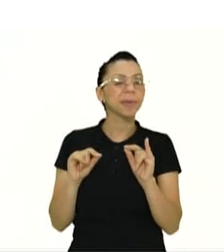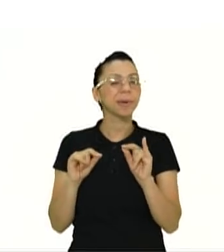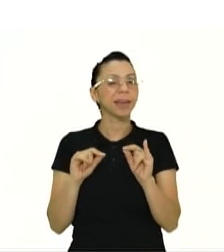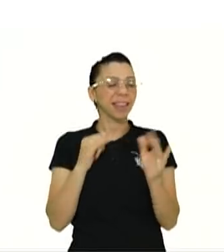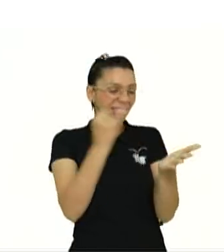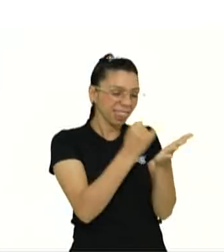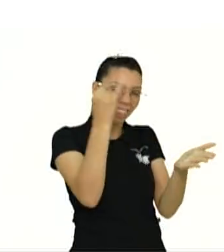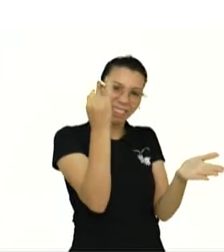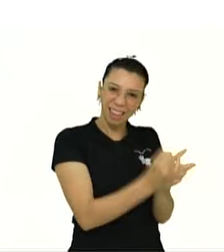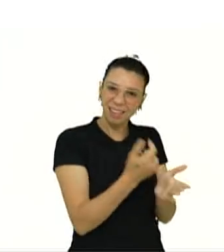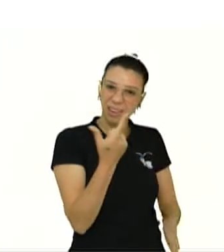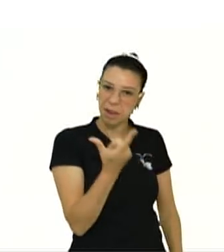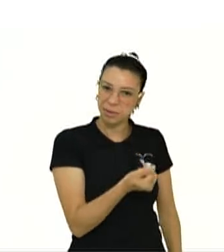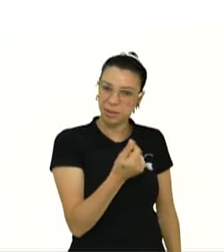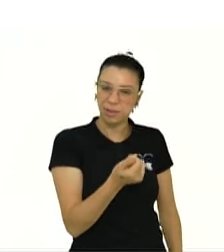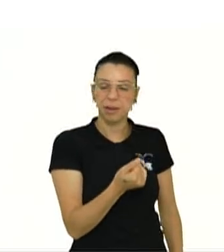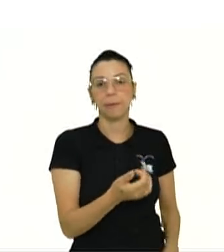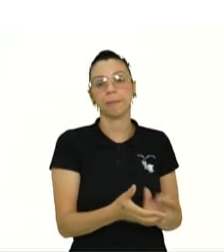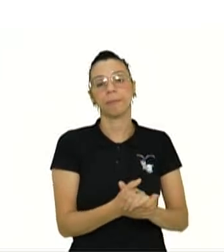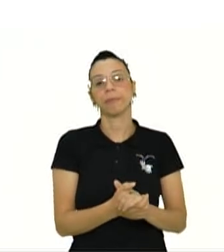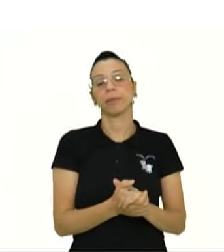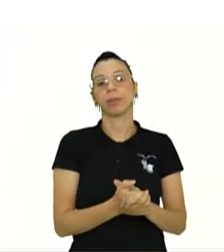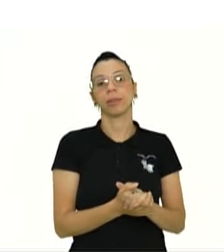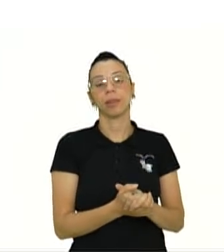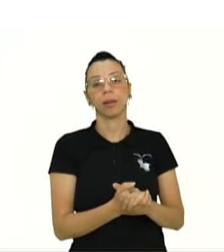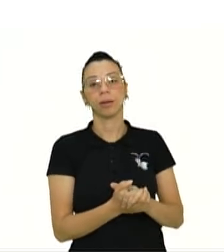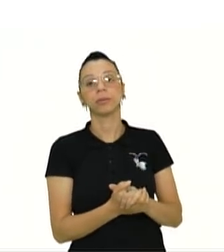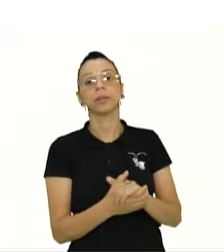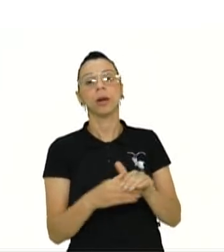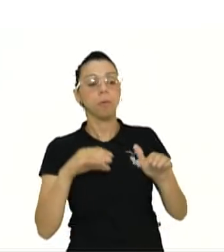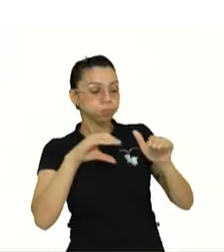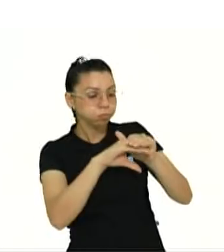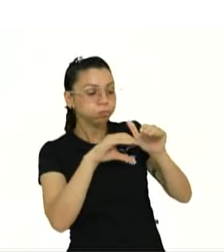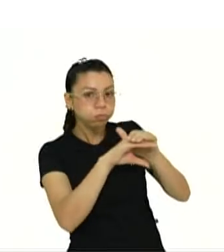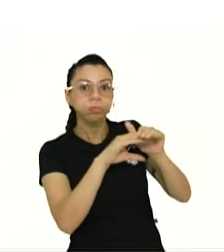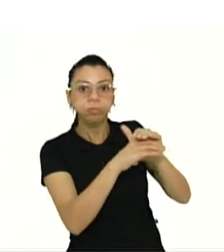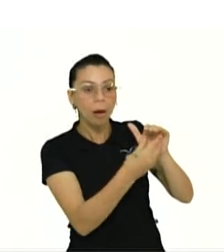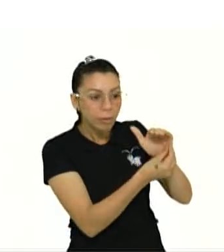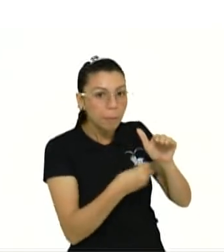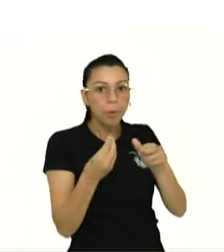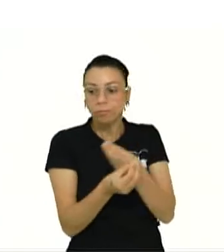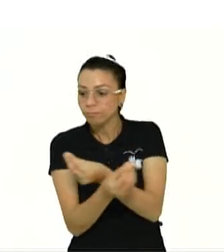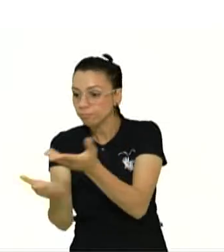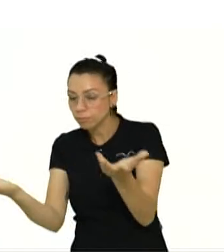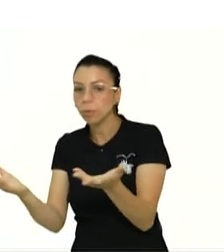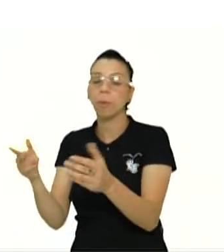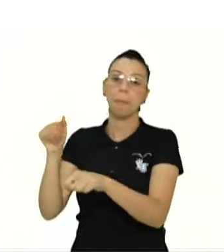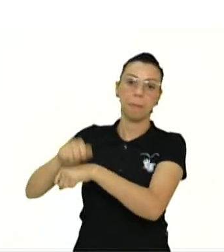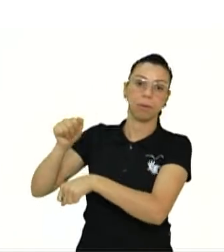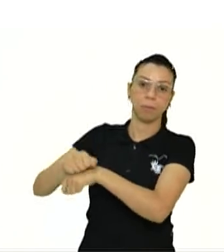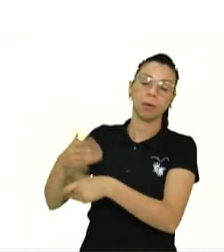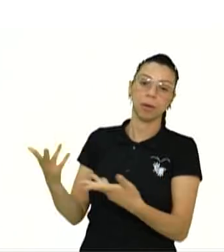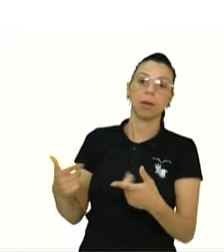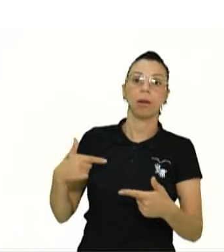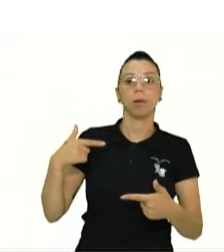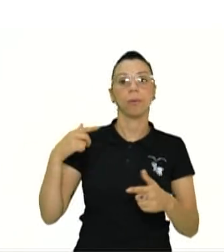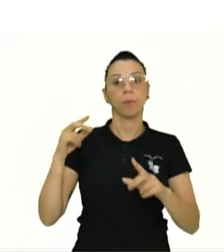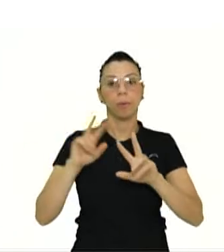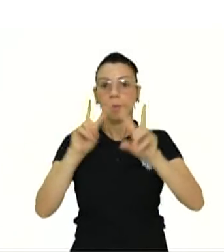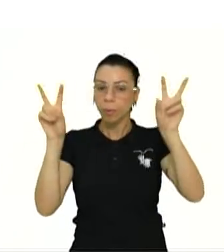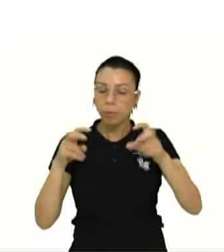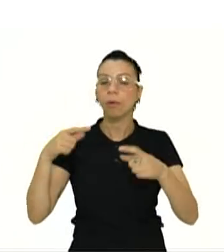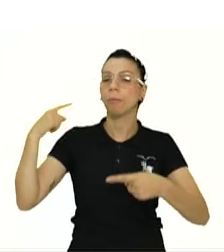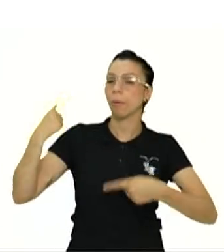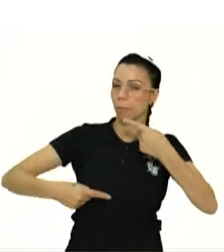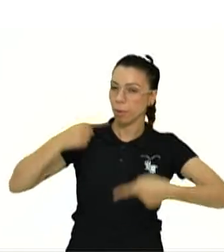assim, guardando as medidas, proporções, que é um tema muito polêmico, muito discutido. Está voltando, inclusive, aí